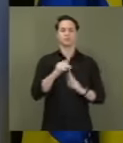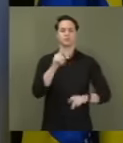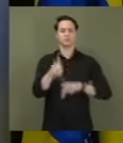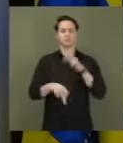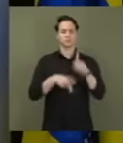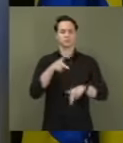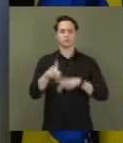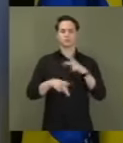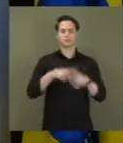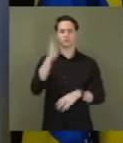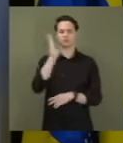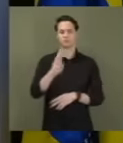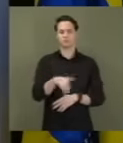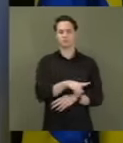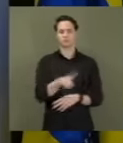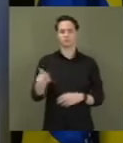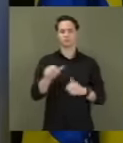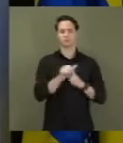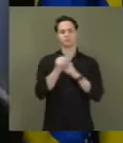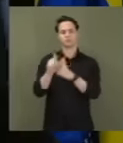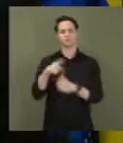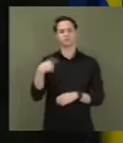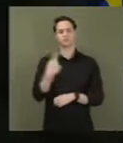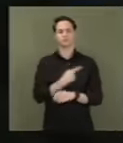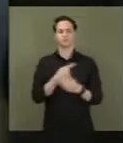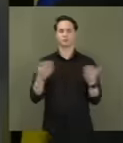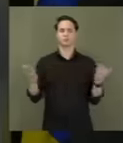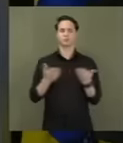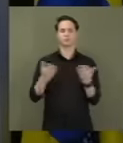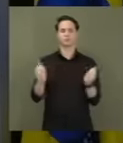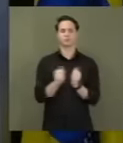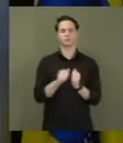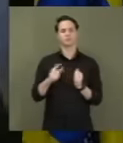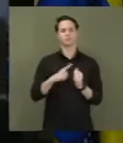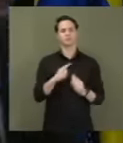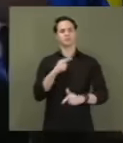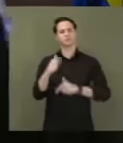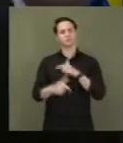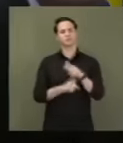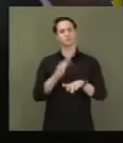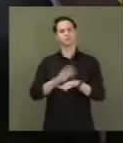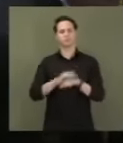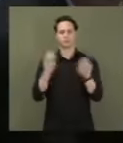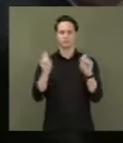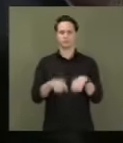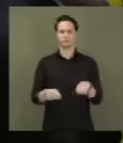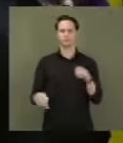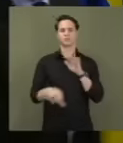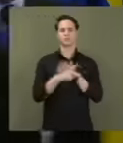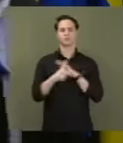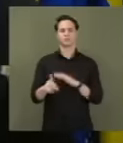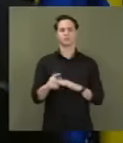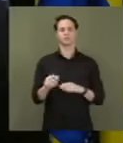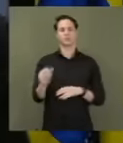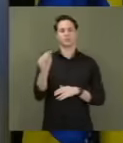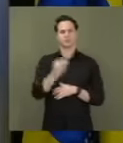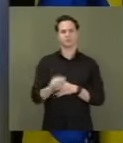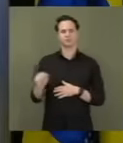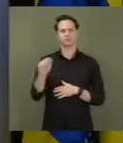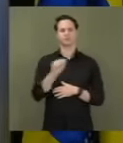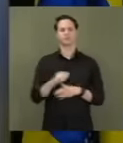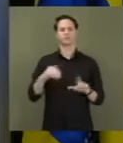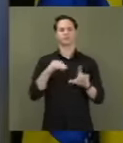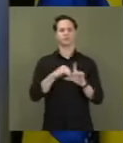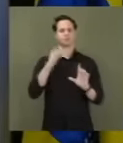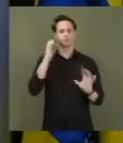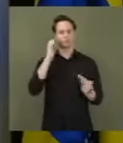brasileiras que estão agora nos acompanhando pelo trabalho competente da Agência Senado, TV Senado, Rádio